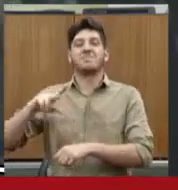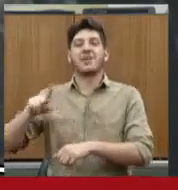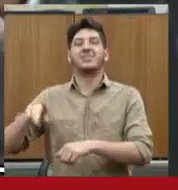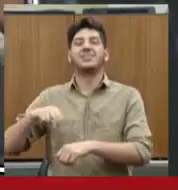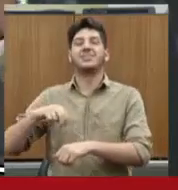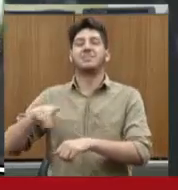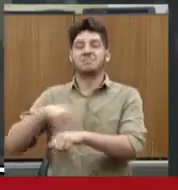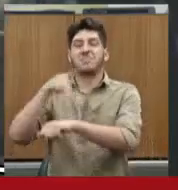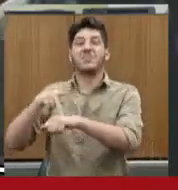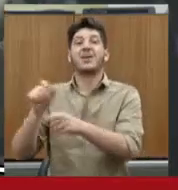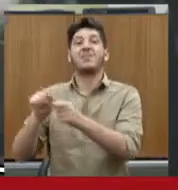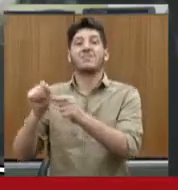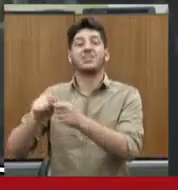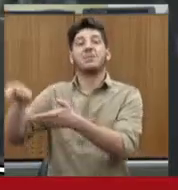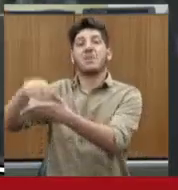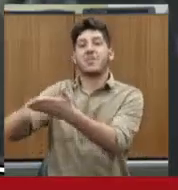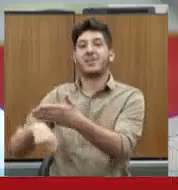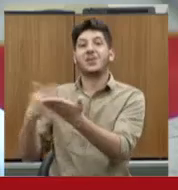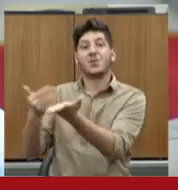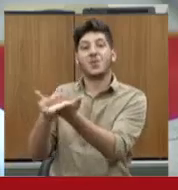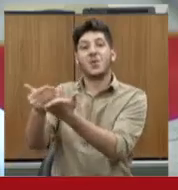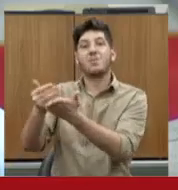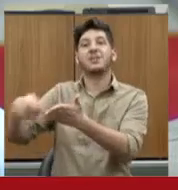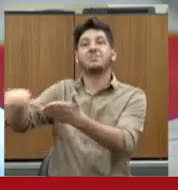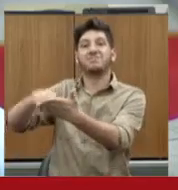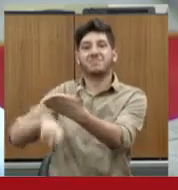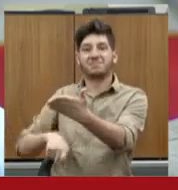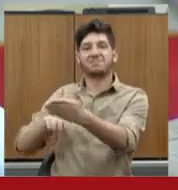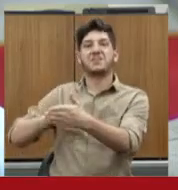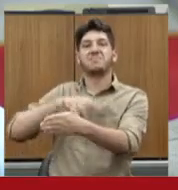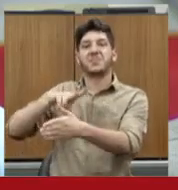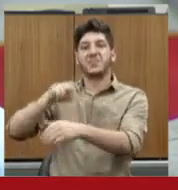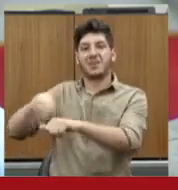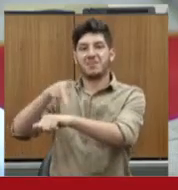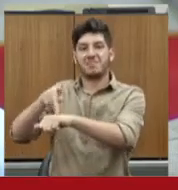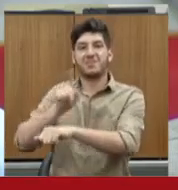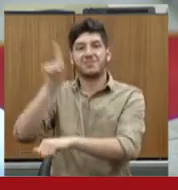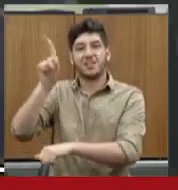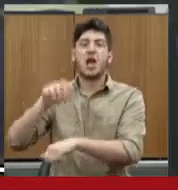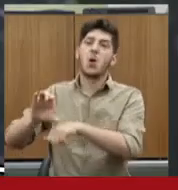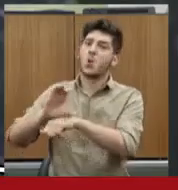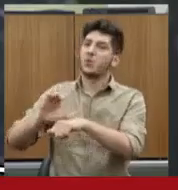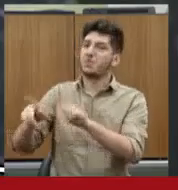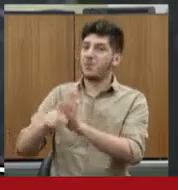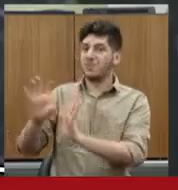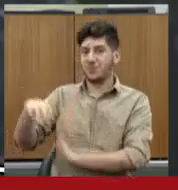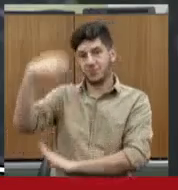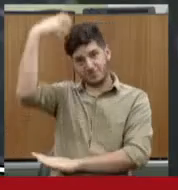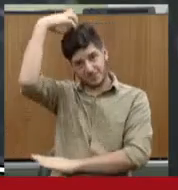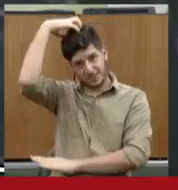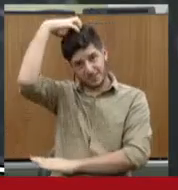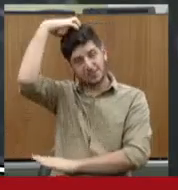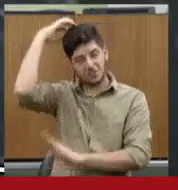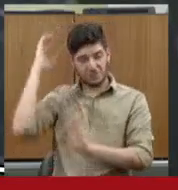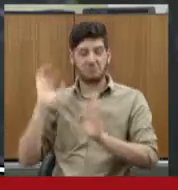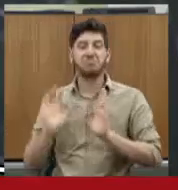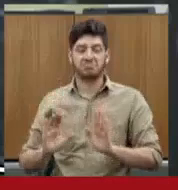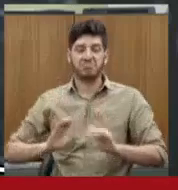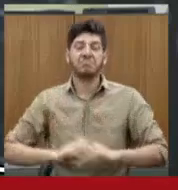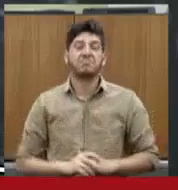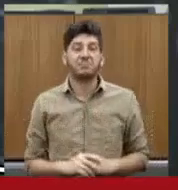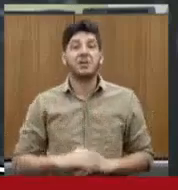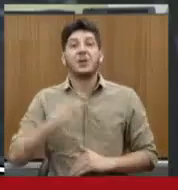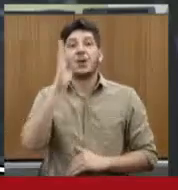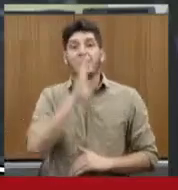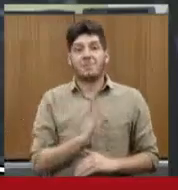Então, se inicia uma constituinte lá em Lisboa, que, teoricamente, seria a constituinte do reino. O Brasil manda para